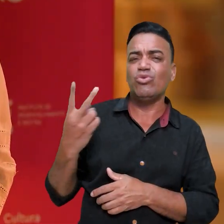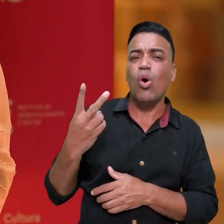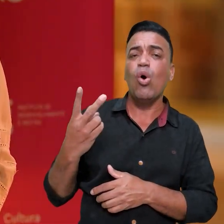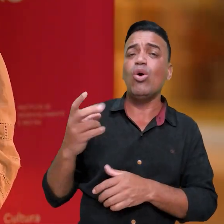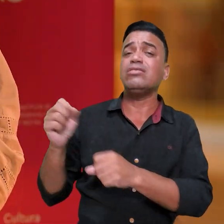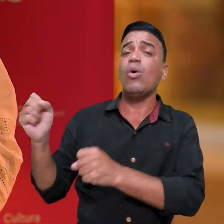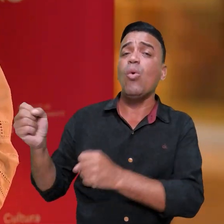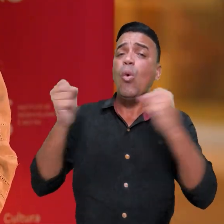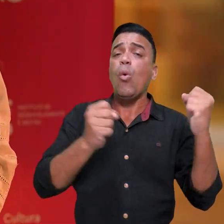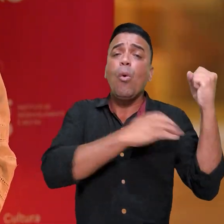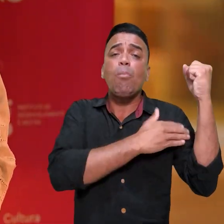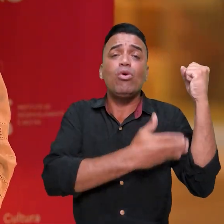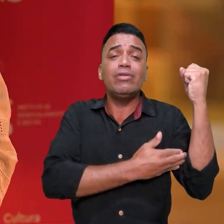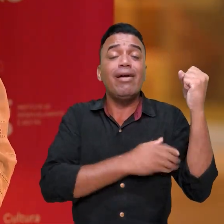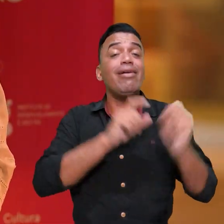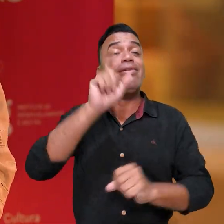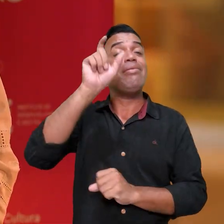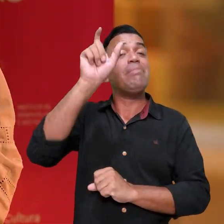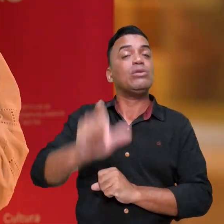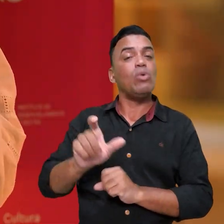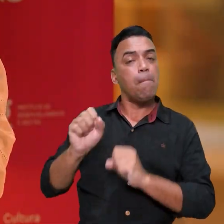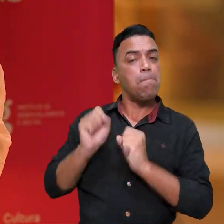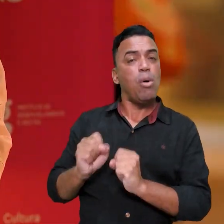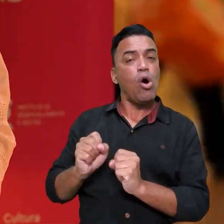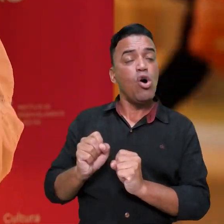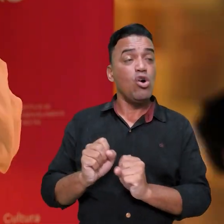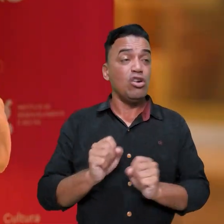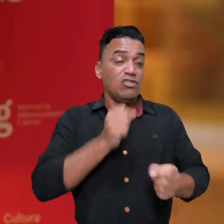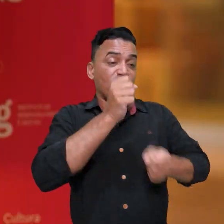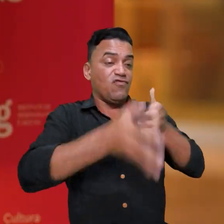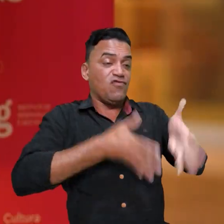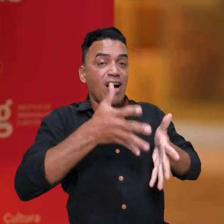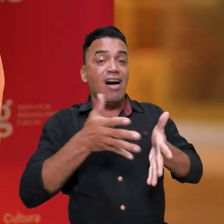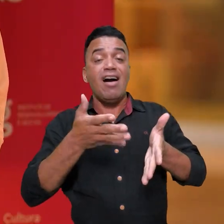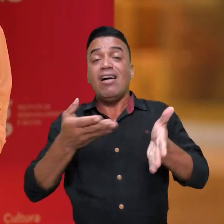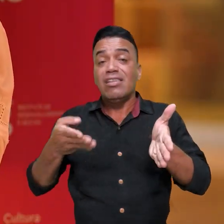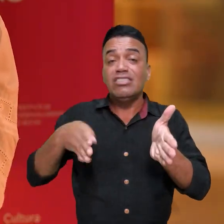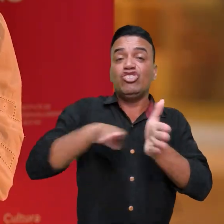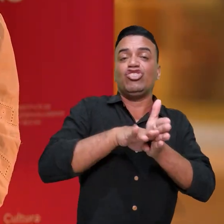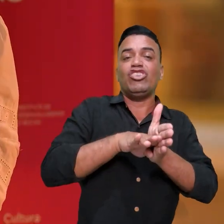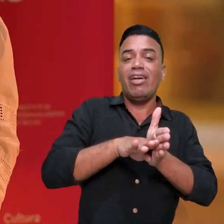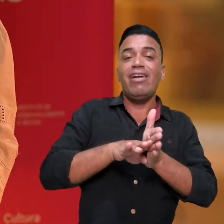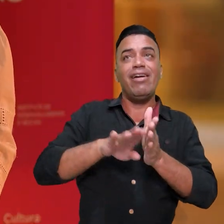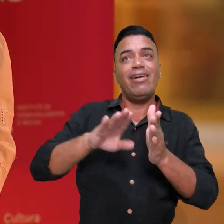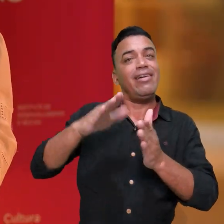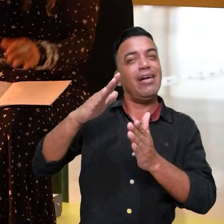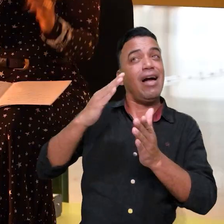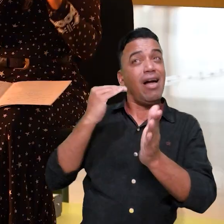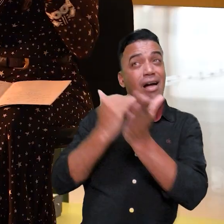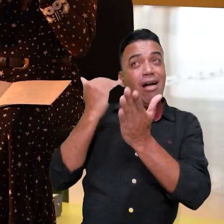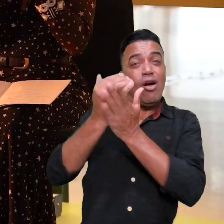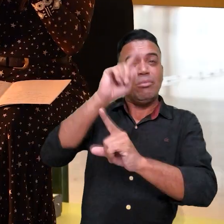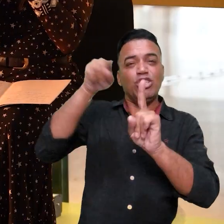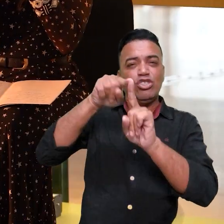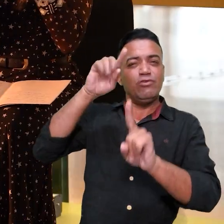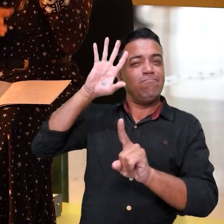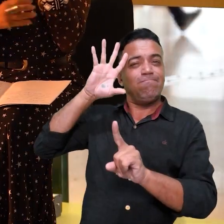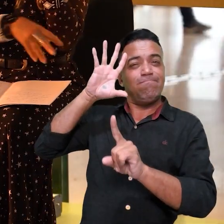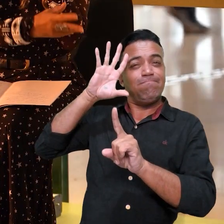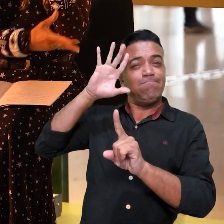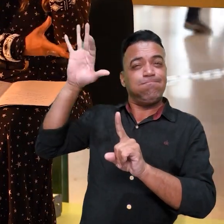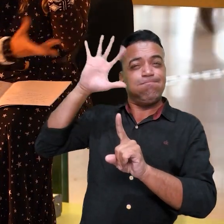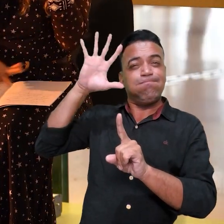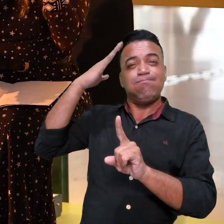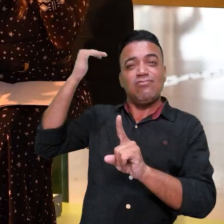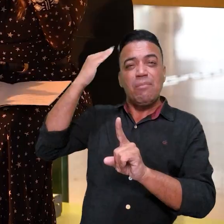do poder. Quem pode, quem fala, quem chega, quem alcança esse sucesso. E